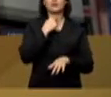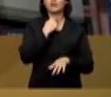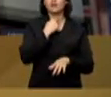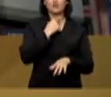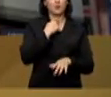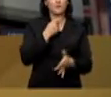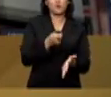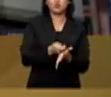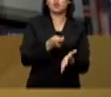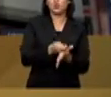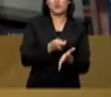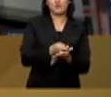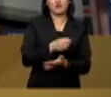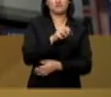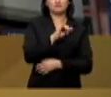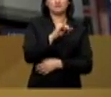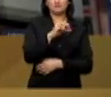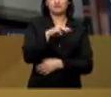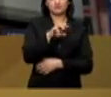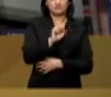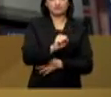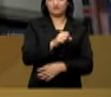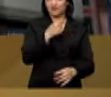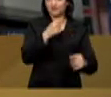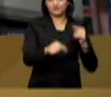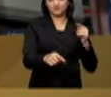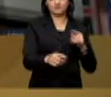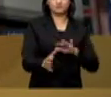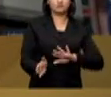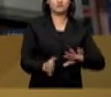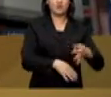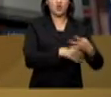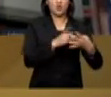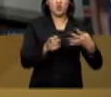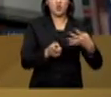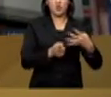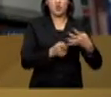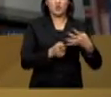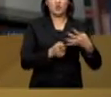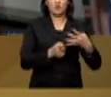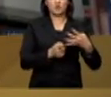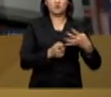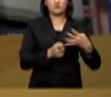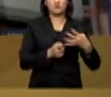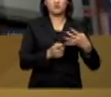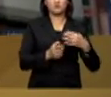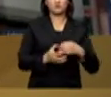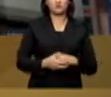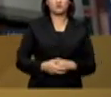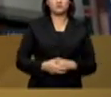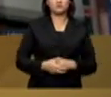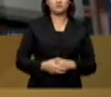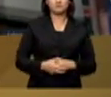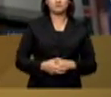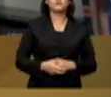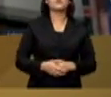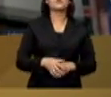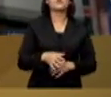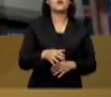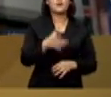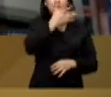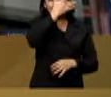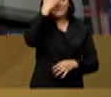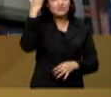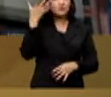nem cobrar o ICMS. Quarto quadro: situação fática. Contribuintes